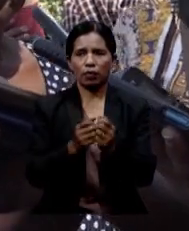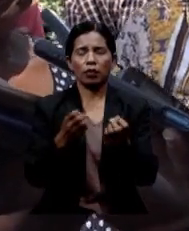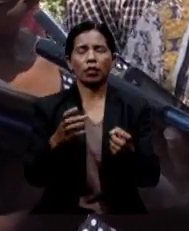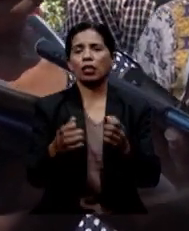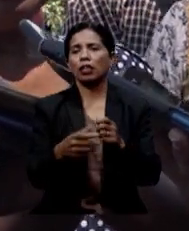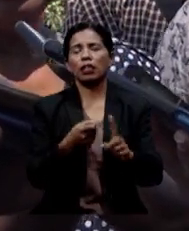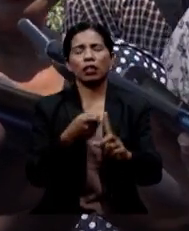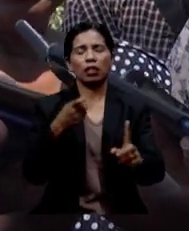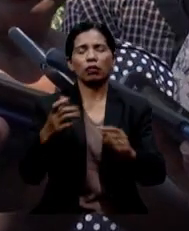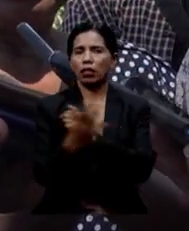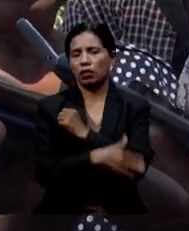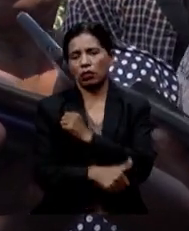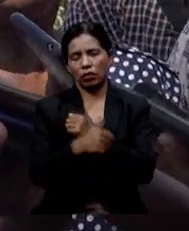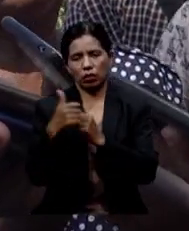Bangladesh.